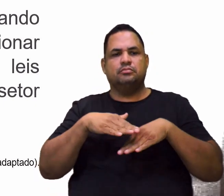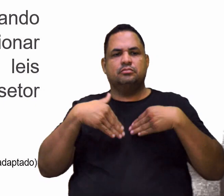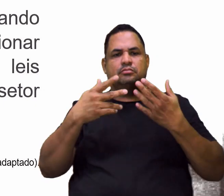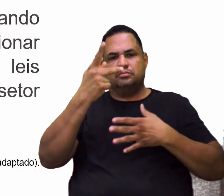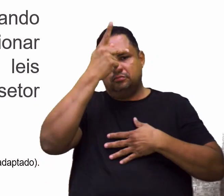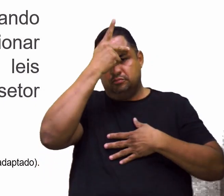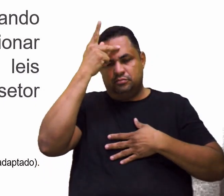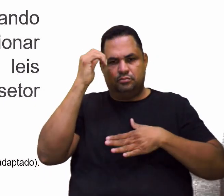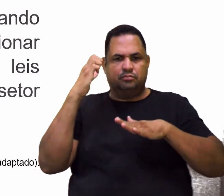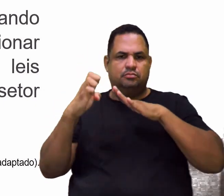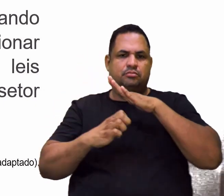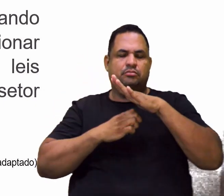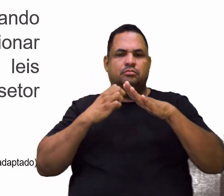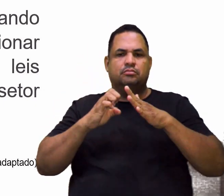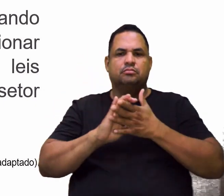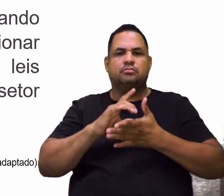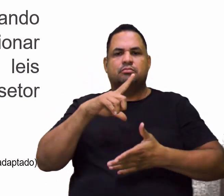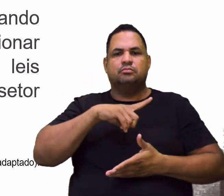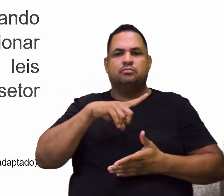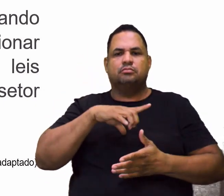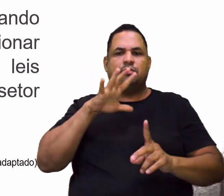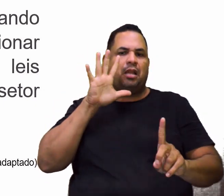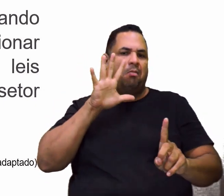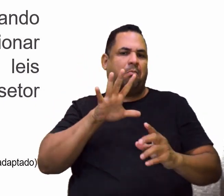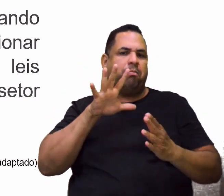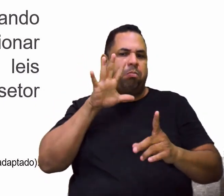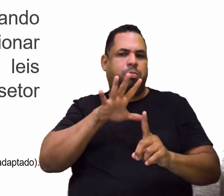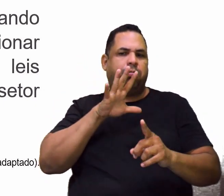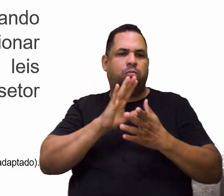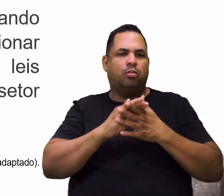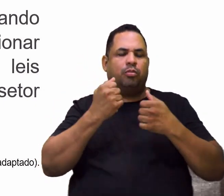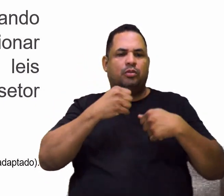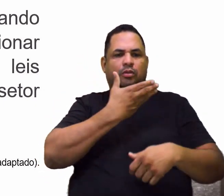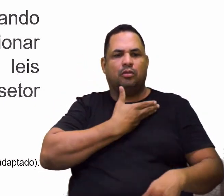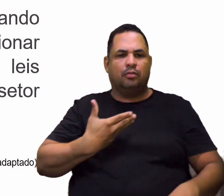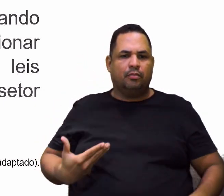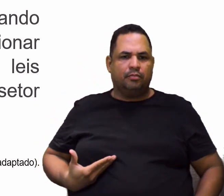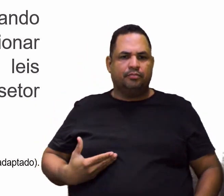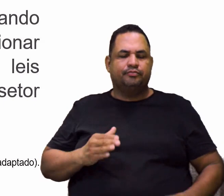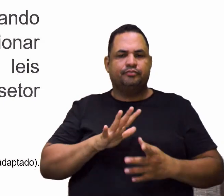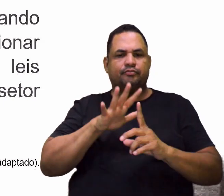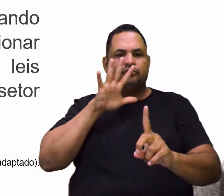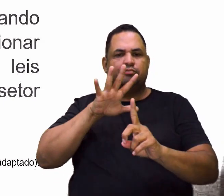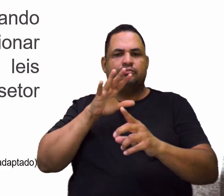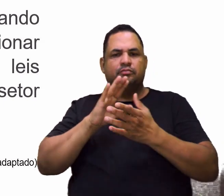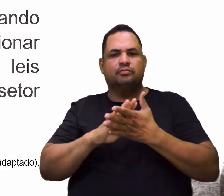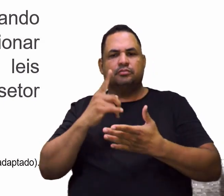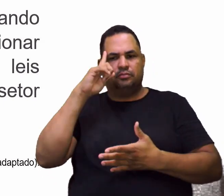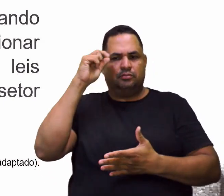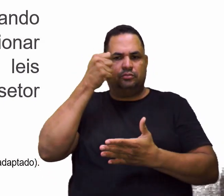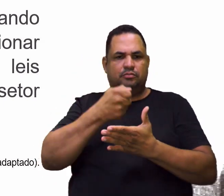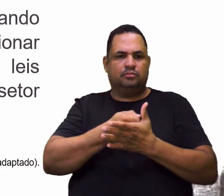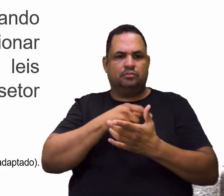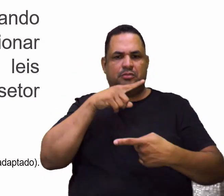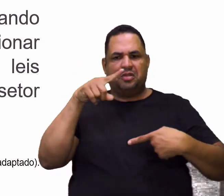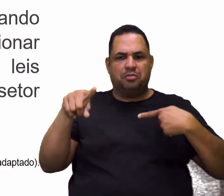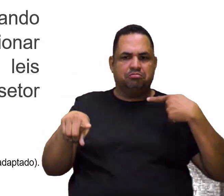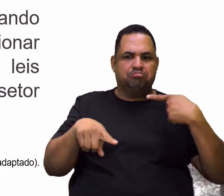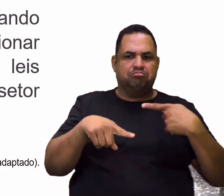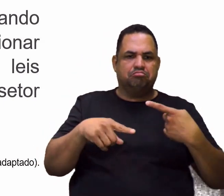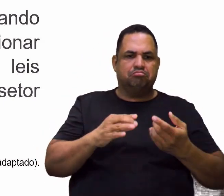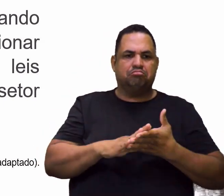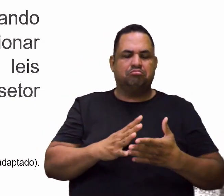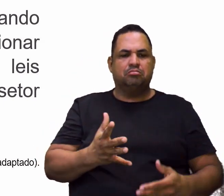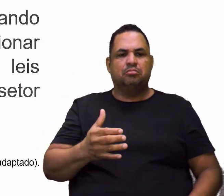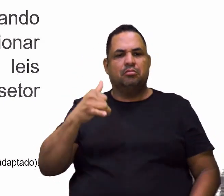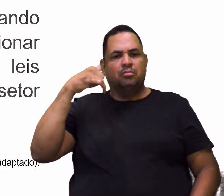qual pessoas ou empresas exercem pressão sobre o poder público a fim de influenciar decisões de seu interesse.